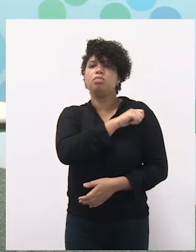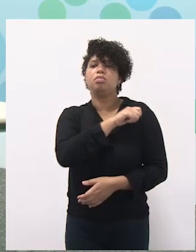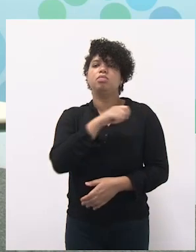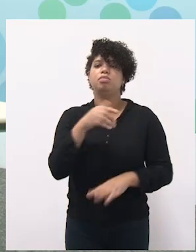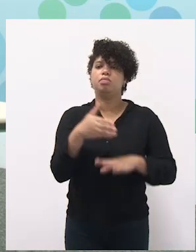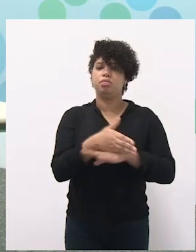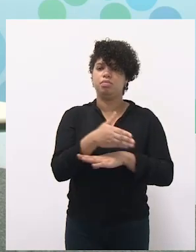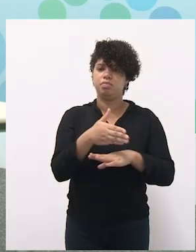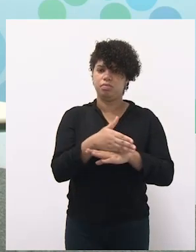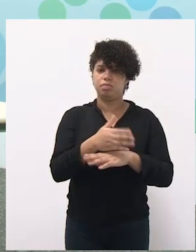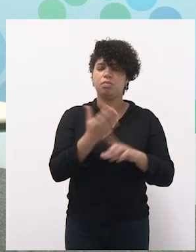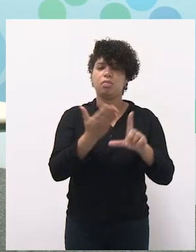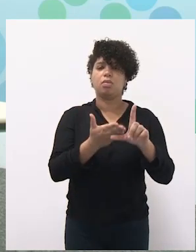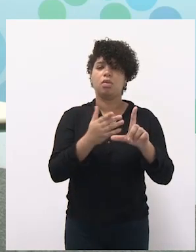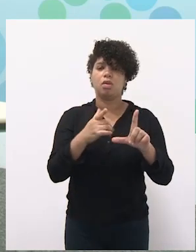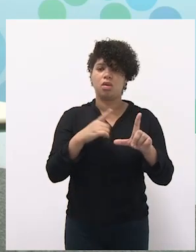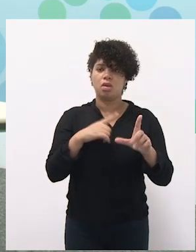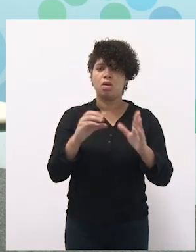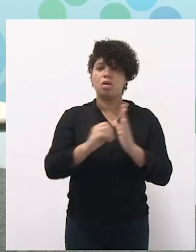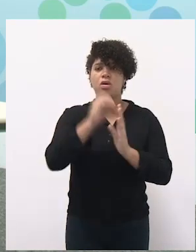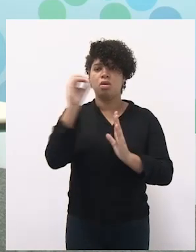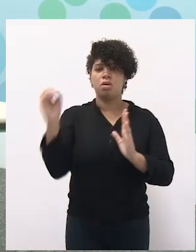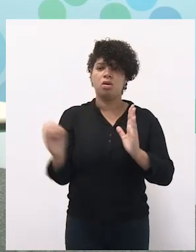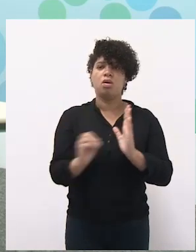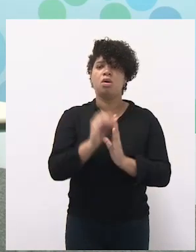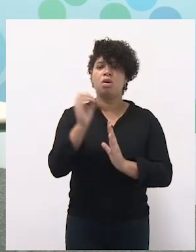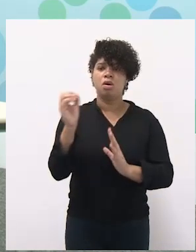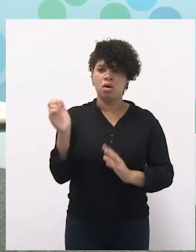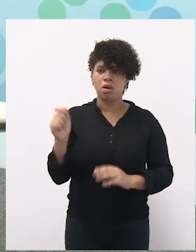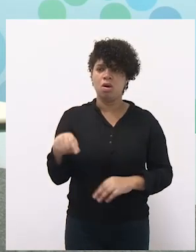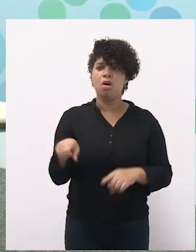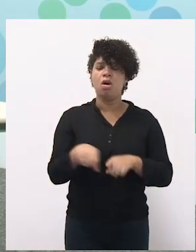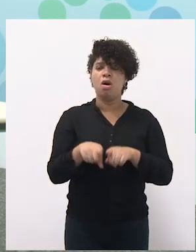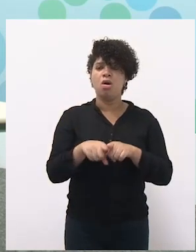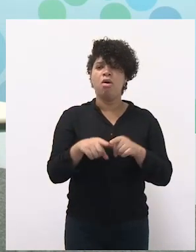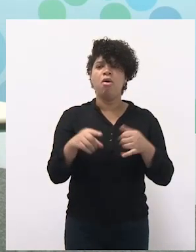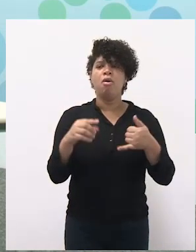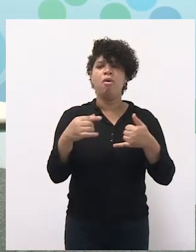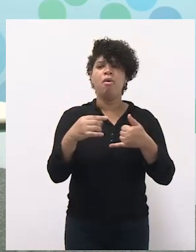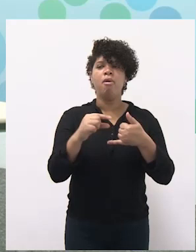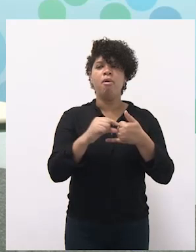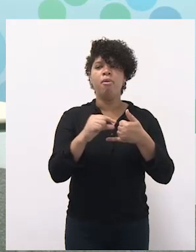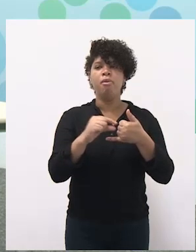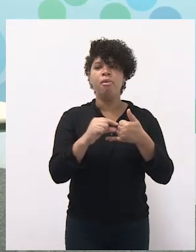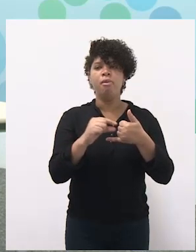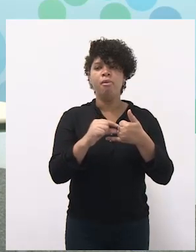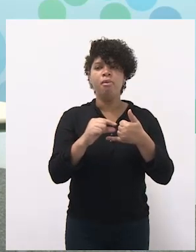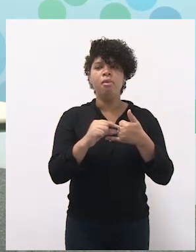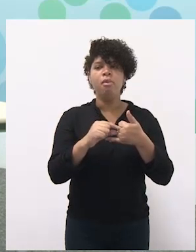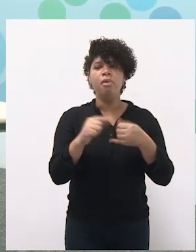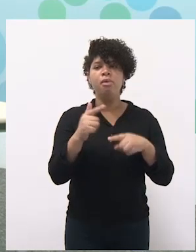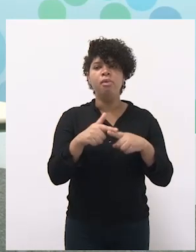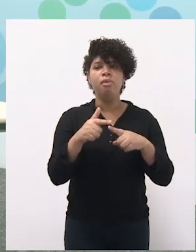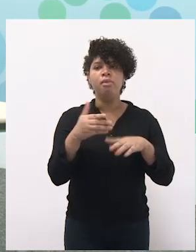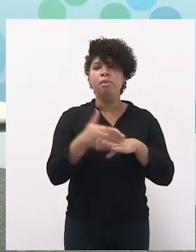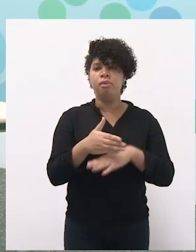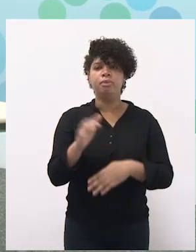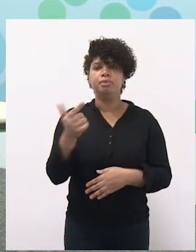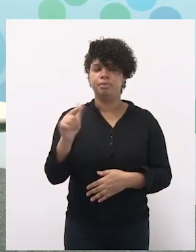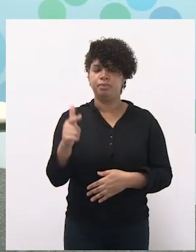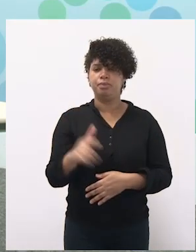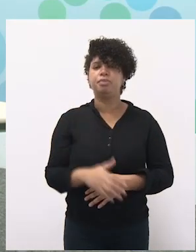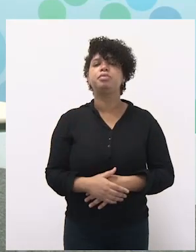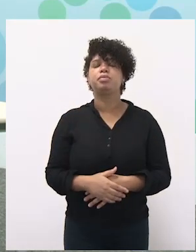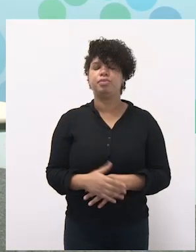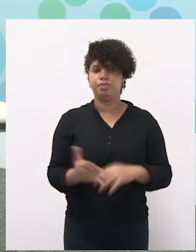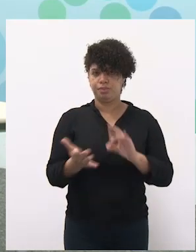Class dentro do CMSP, né, com dados patrocinados, então não existe muito problema quanto a isso. Só lembrando que